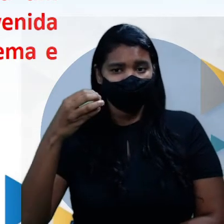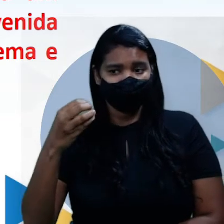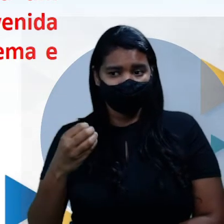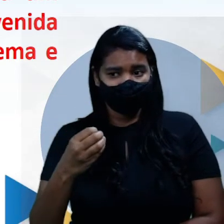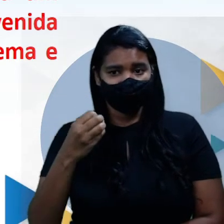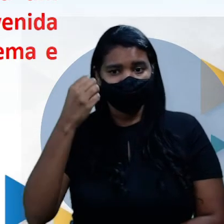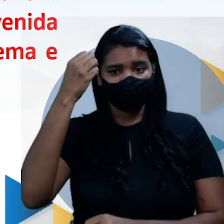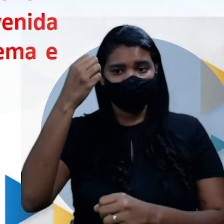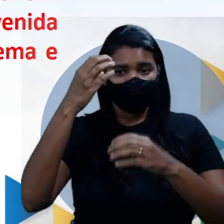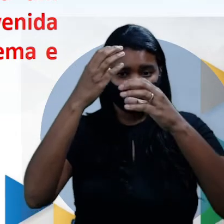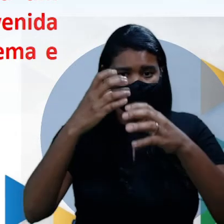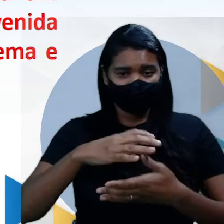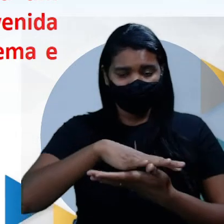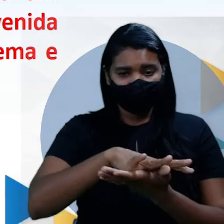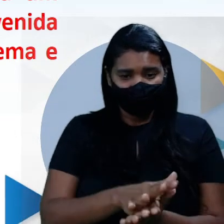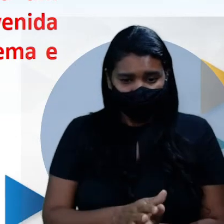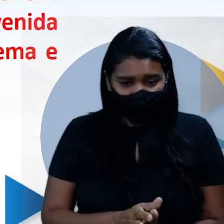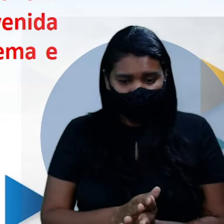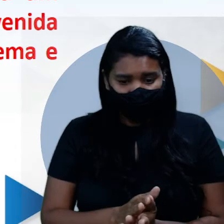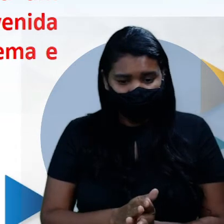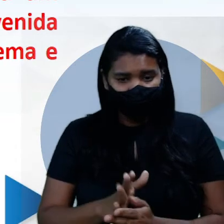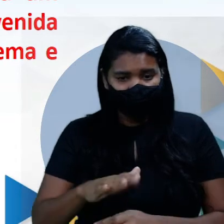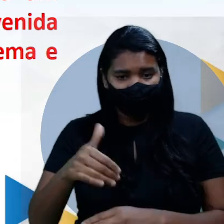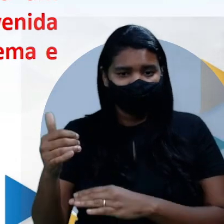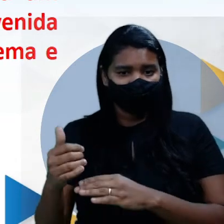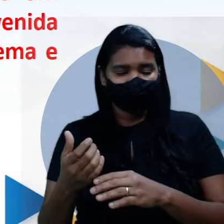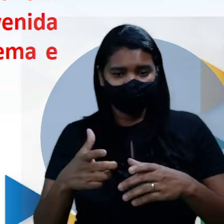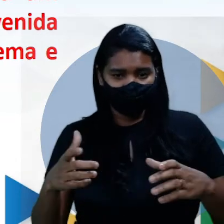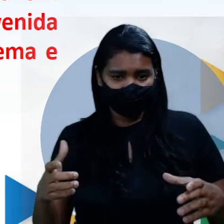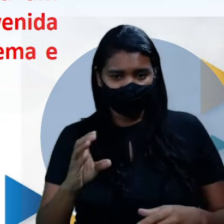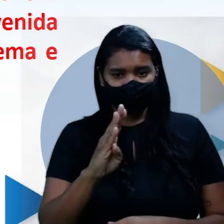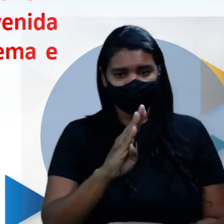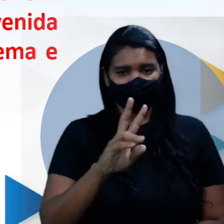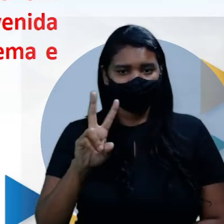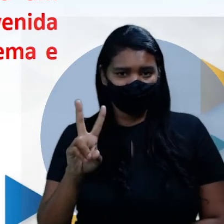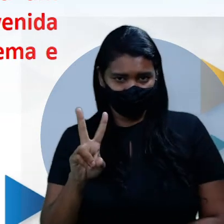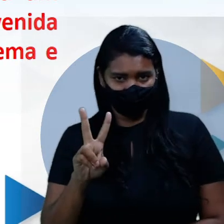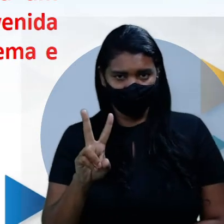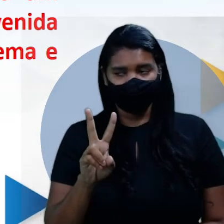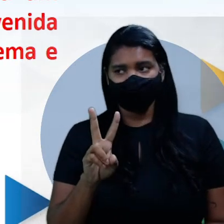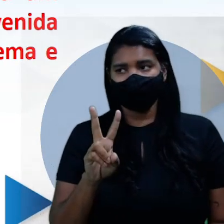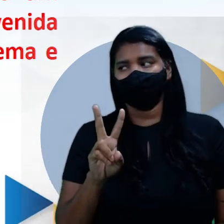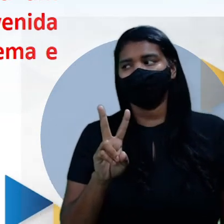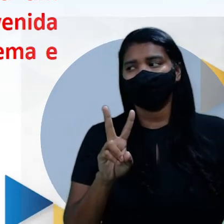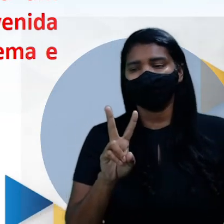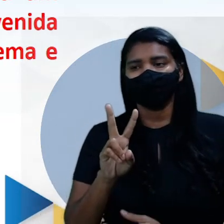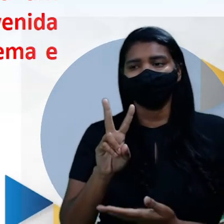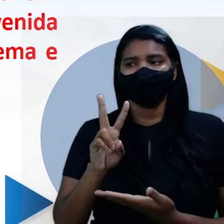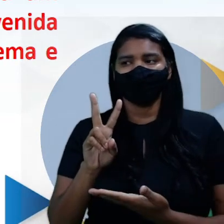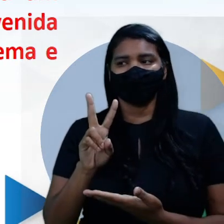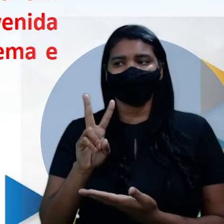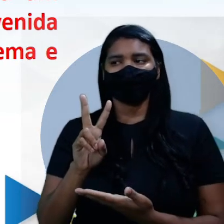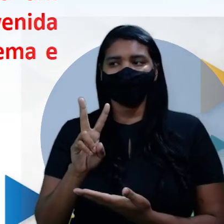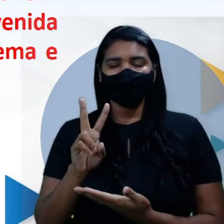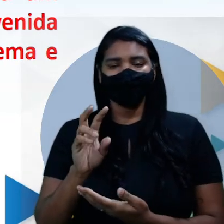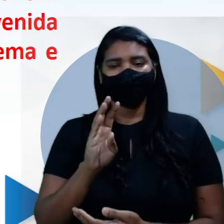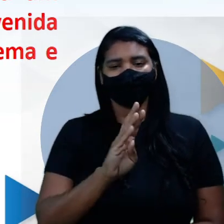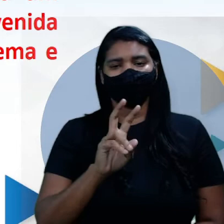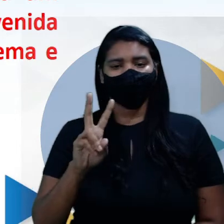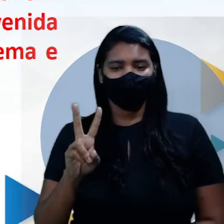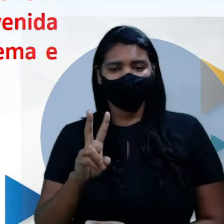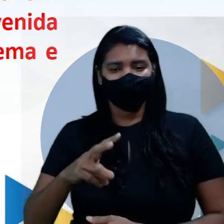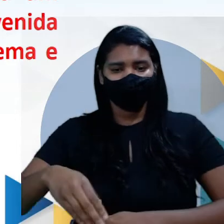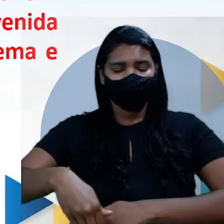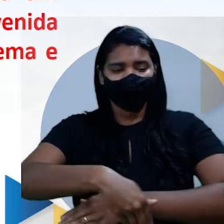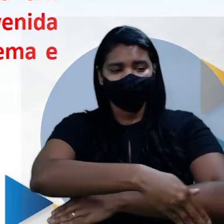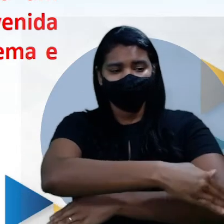século depois para ampliação. Então, a ampliação da Conde da Boa Vista. A Conde da Boa Vista ela foi uma avenida